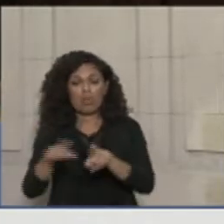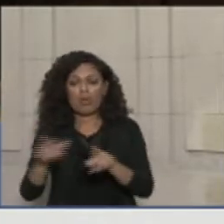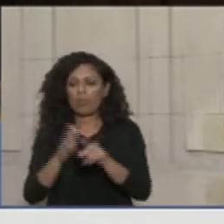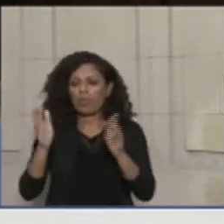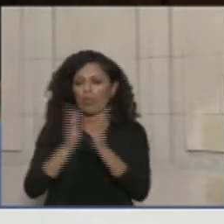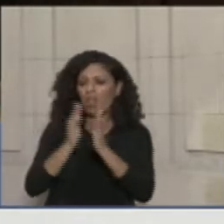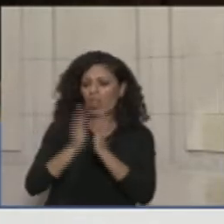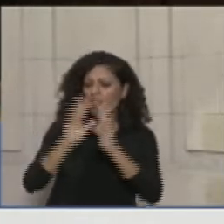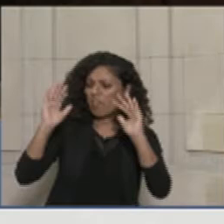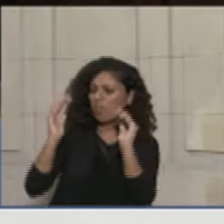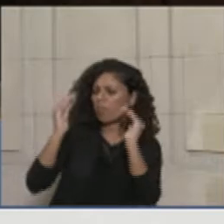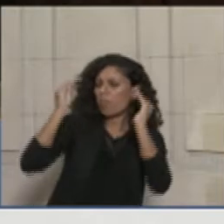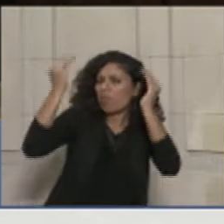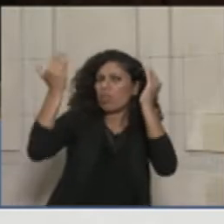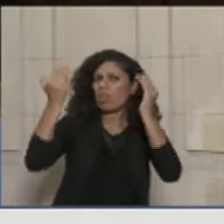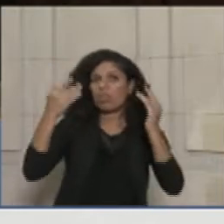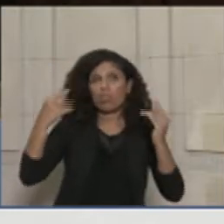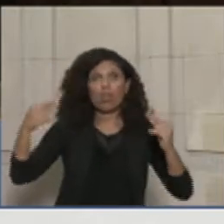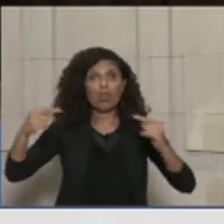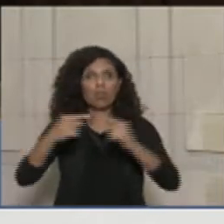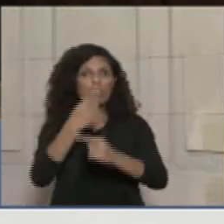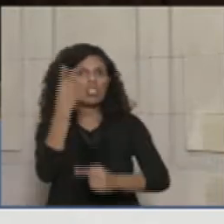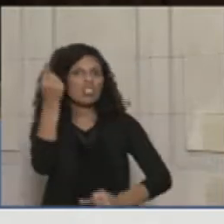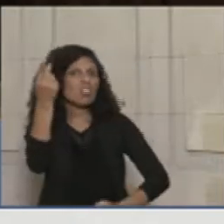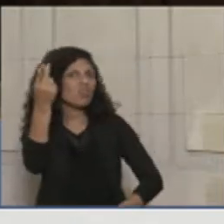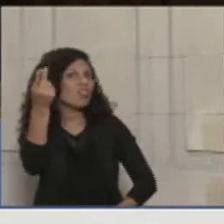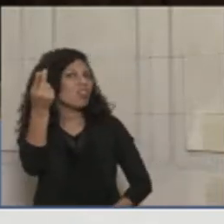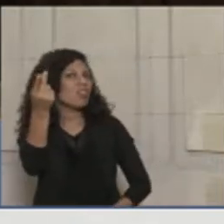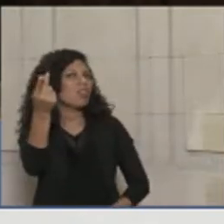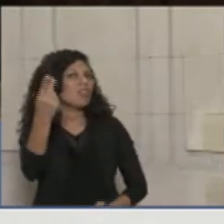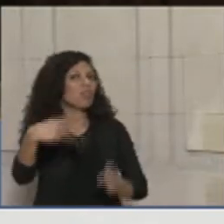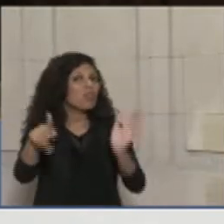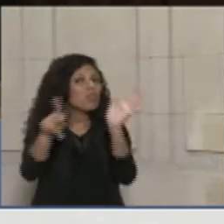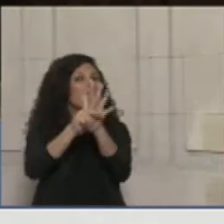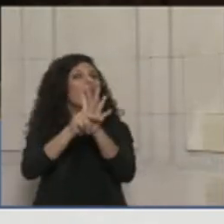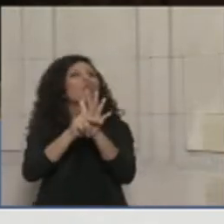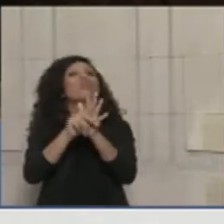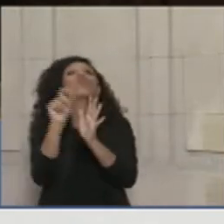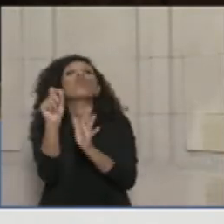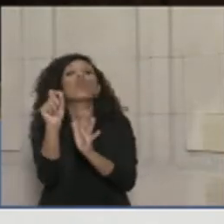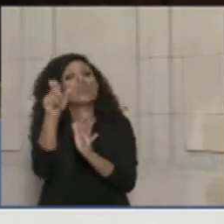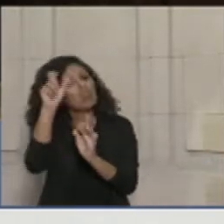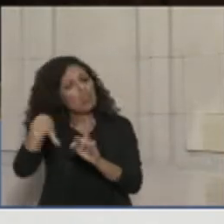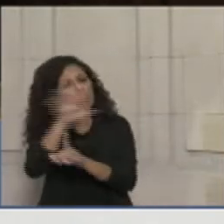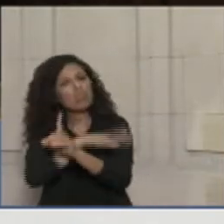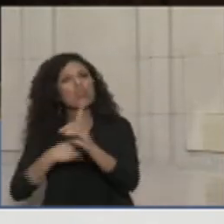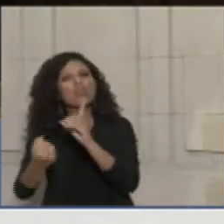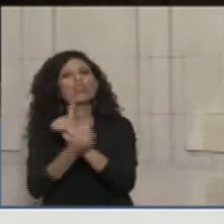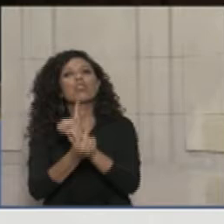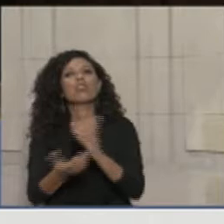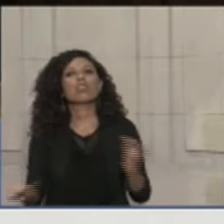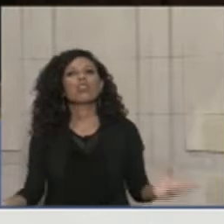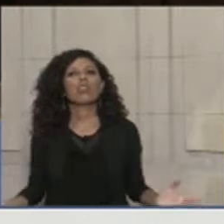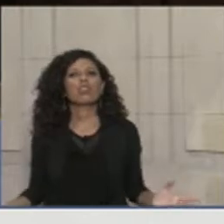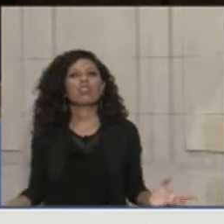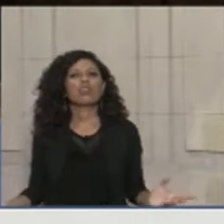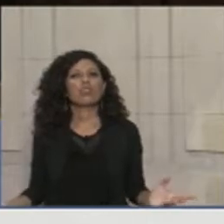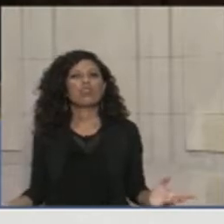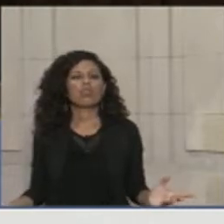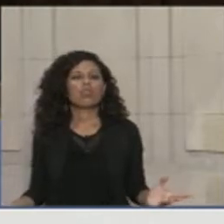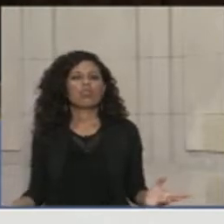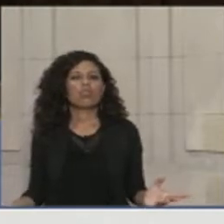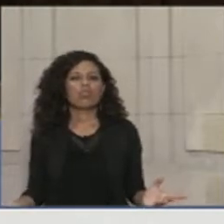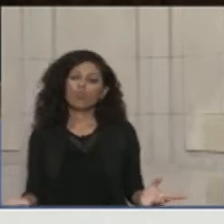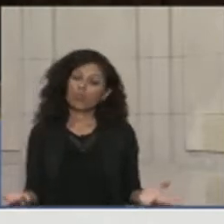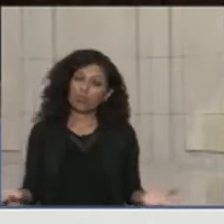comemorações envolvem dinheiro público gasto indevidamente.